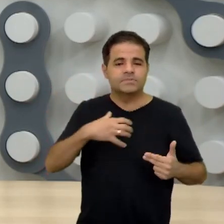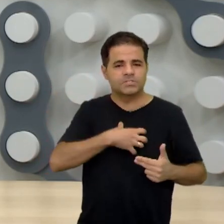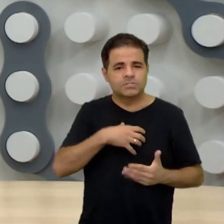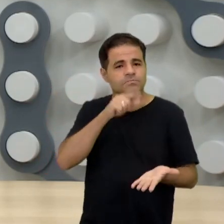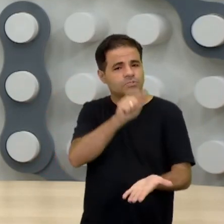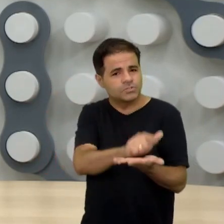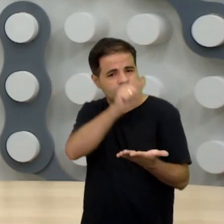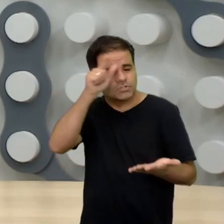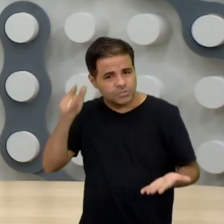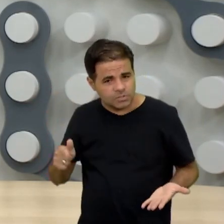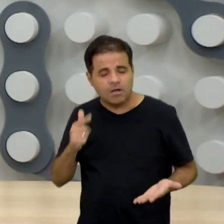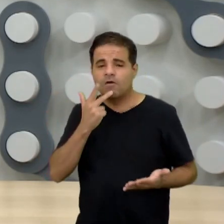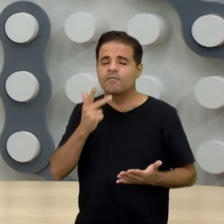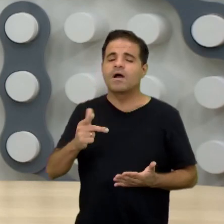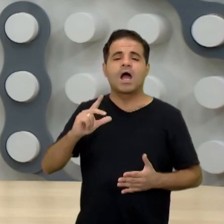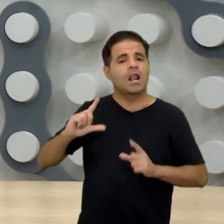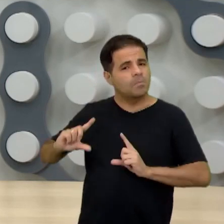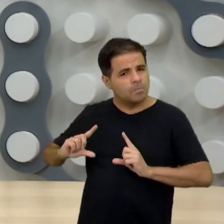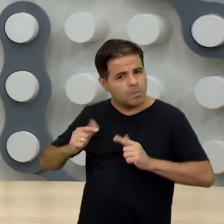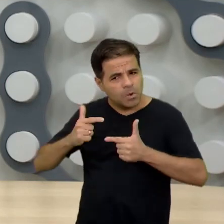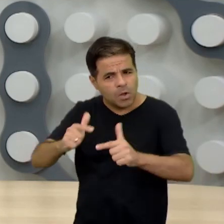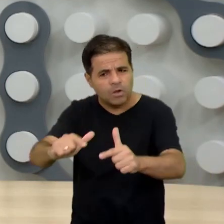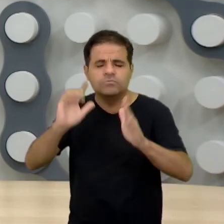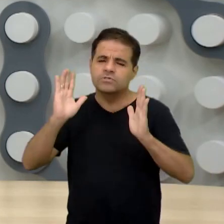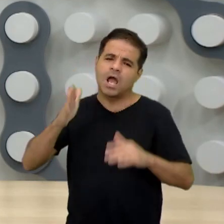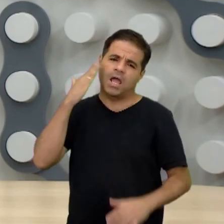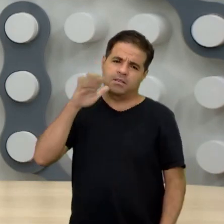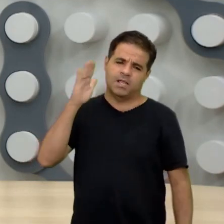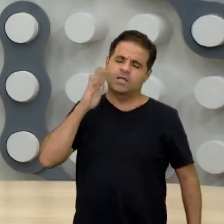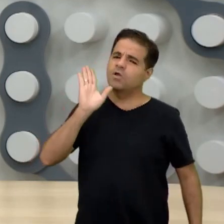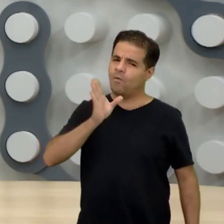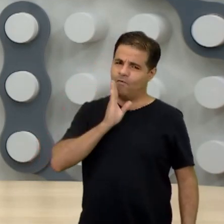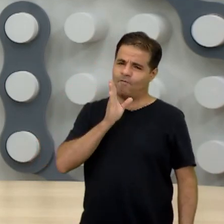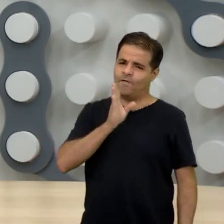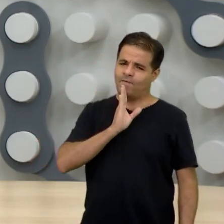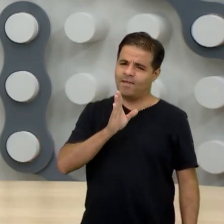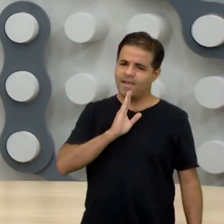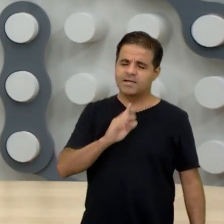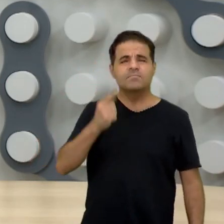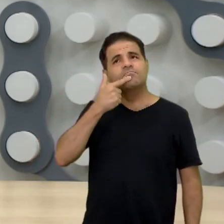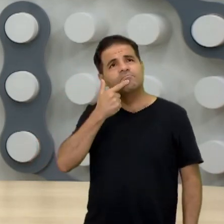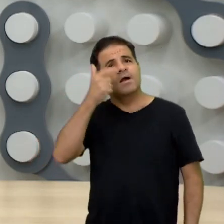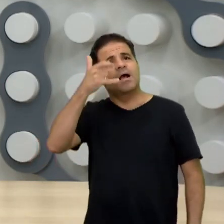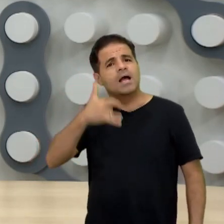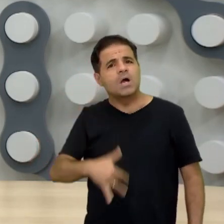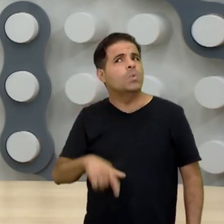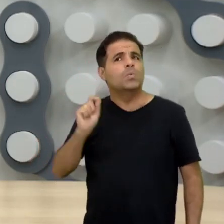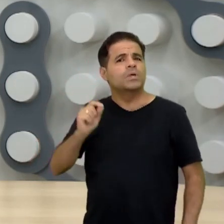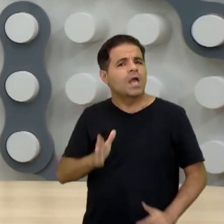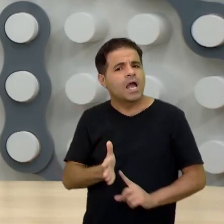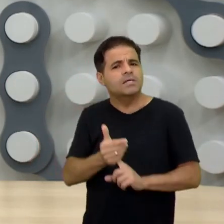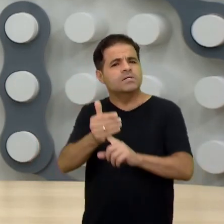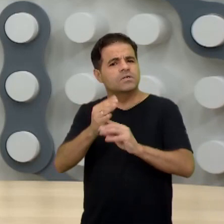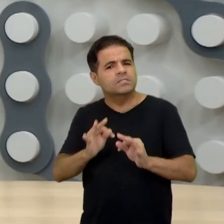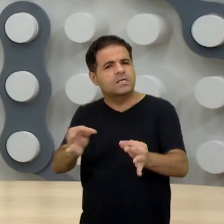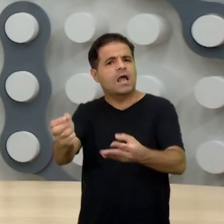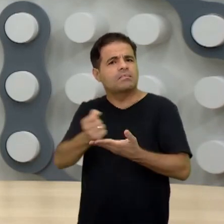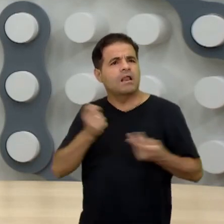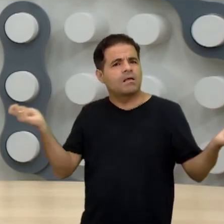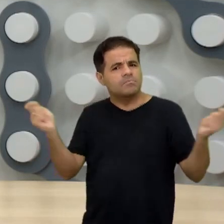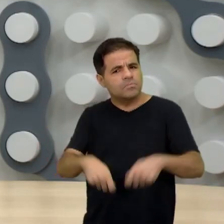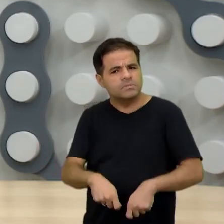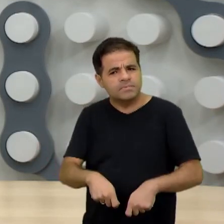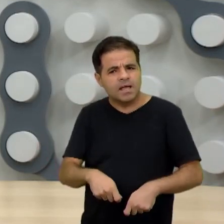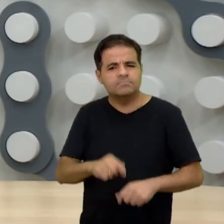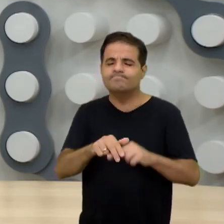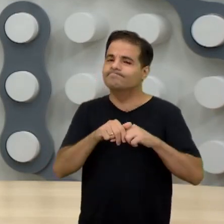jornal que a gente chama de jornalismo tradicional, a gente já entende como é que funciona. Agora, quando a gente fala o que as tecnologias trazem de possibilidade, por